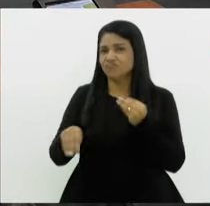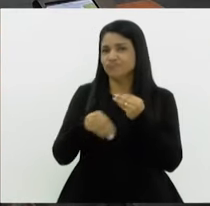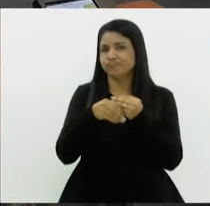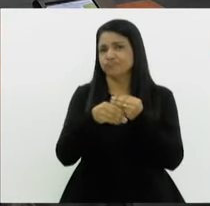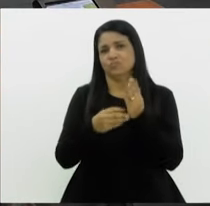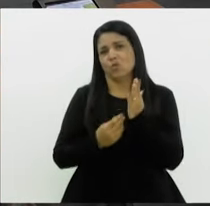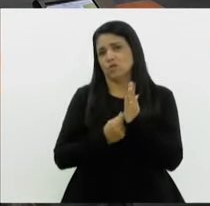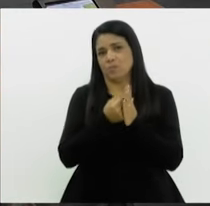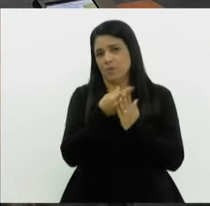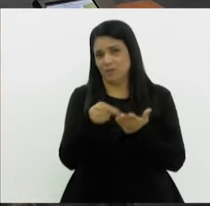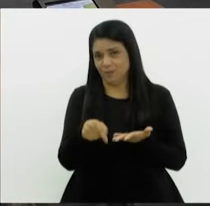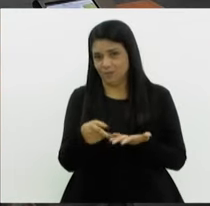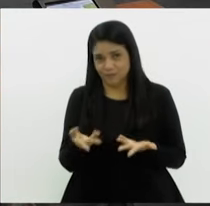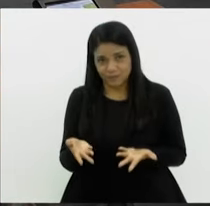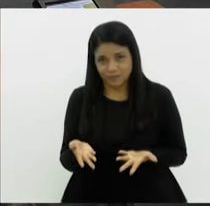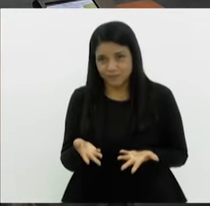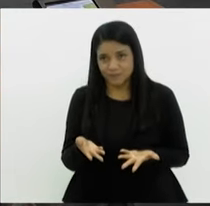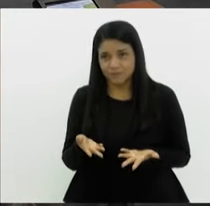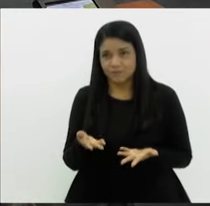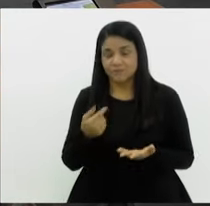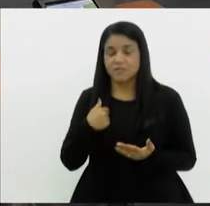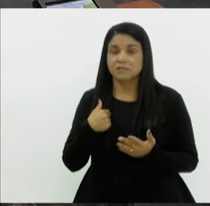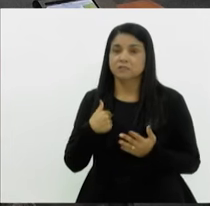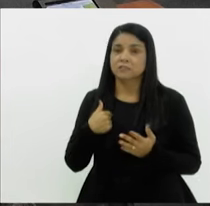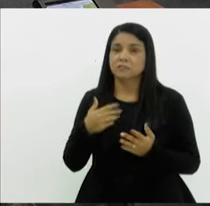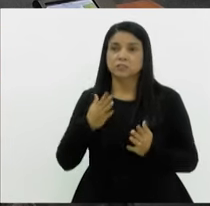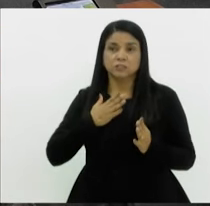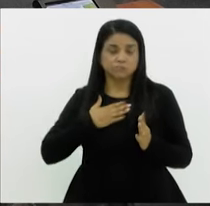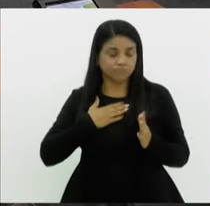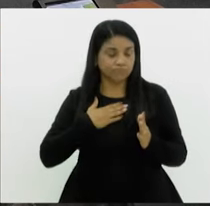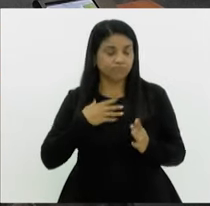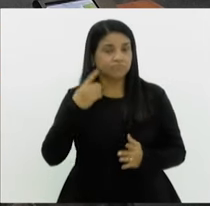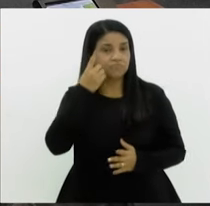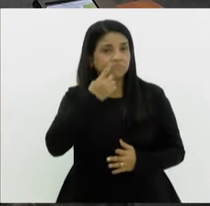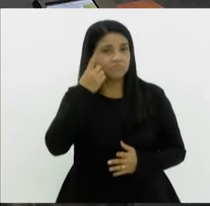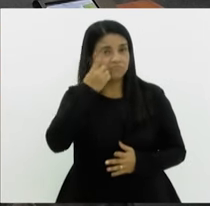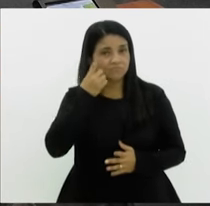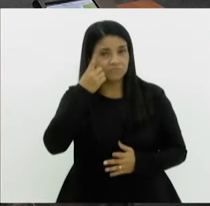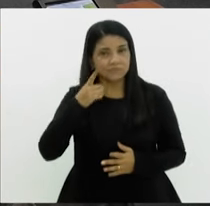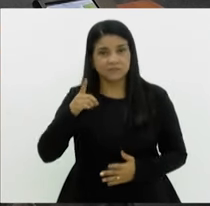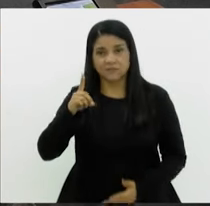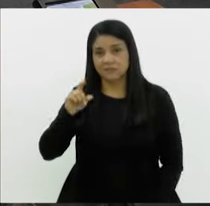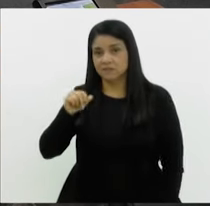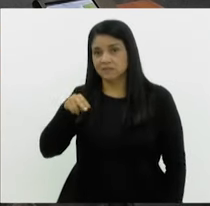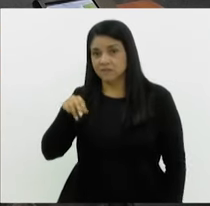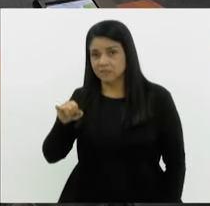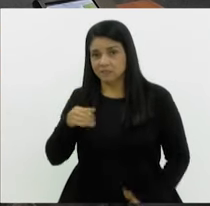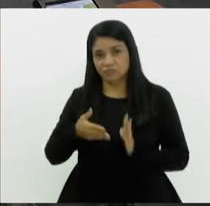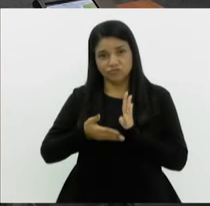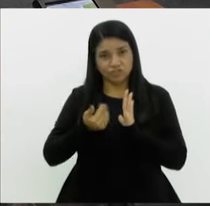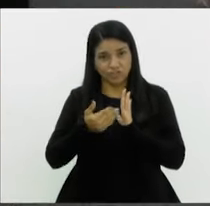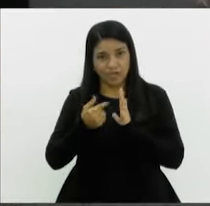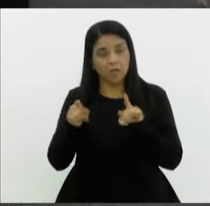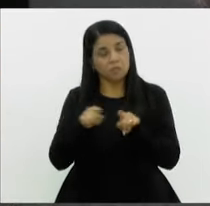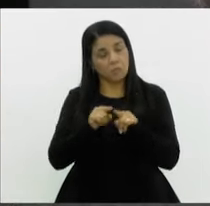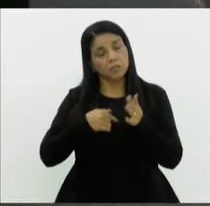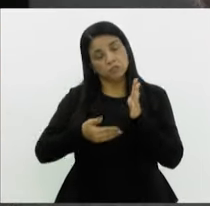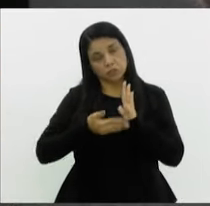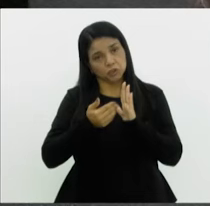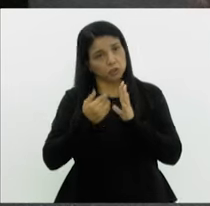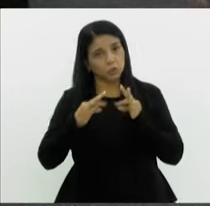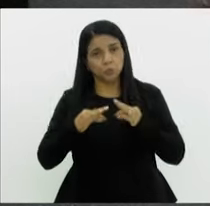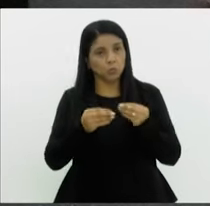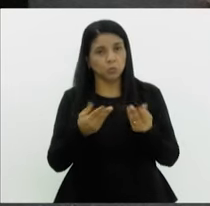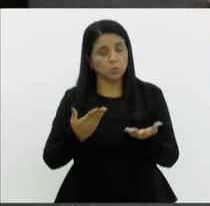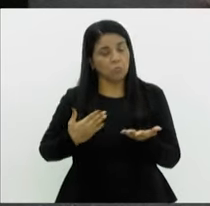Deputada Célia, se a deputada Dânia retirar, eu estou retirando. A mim não tem problema nenhum, a emenda é para melhorar, mas se for para aprovar agora,